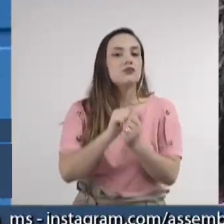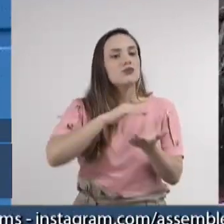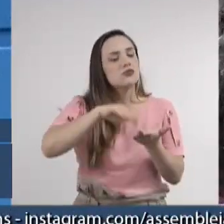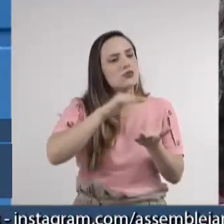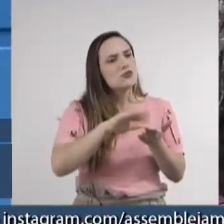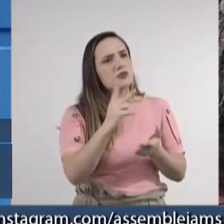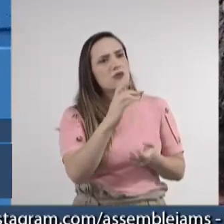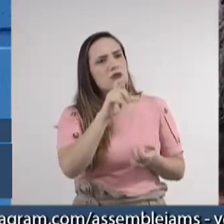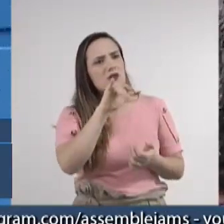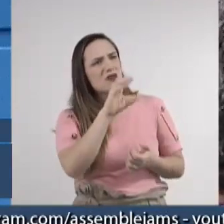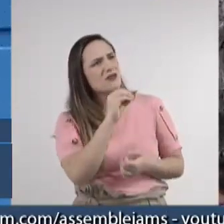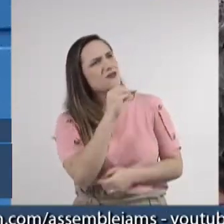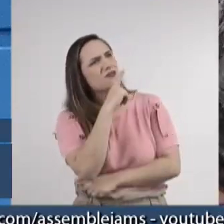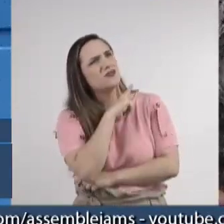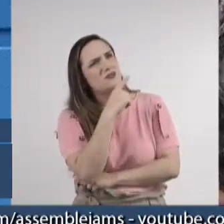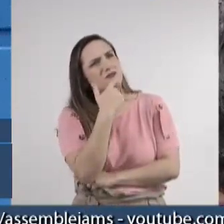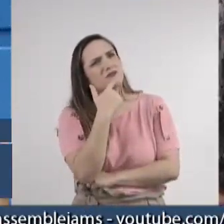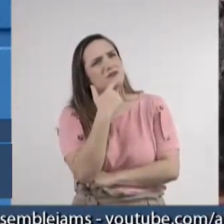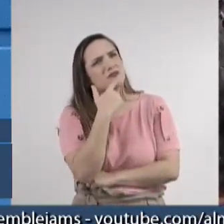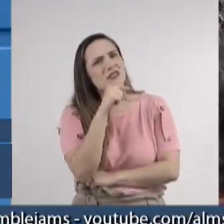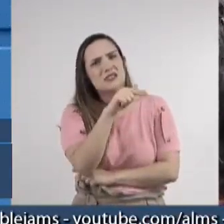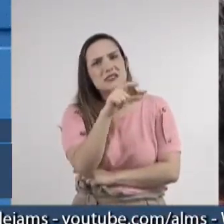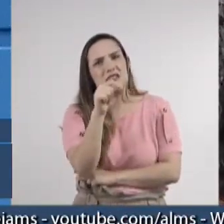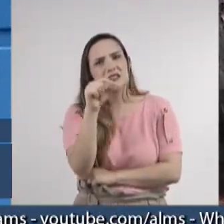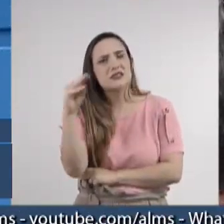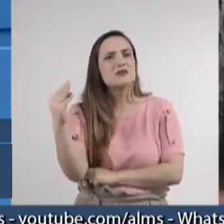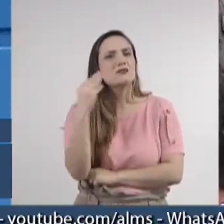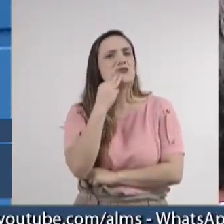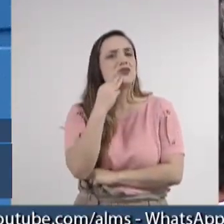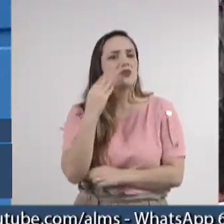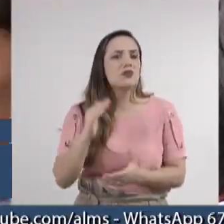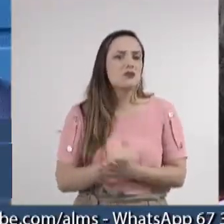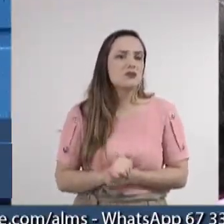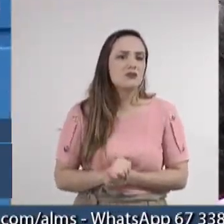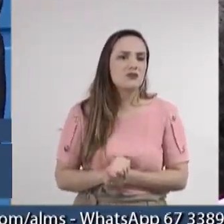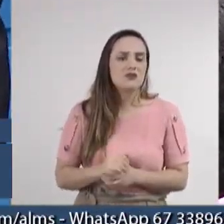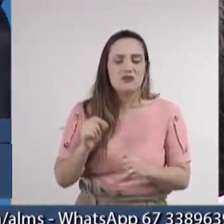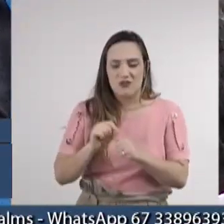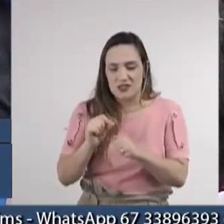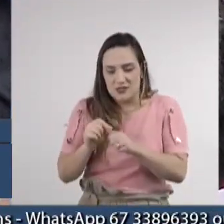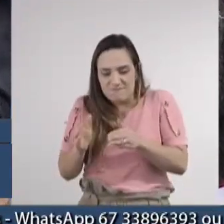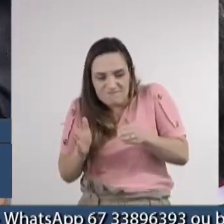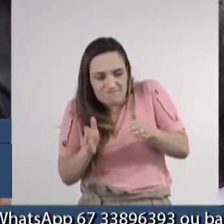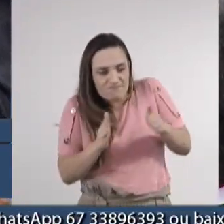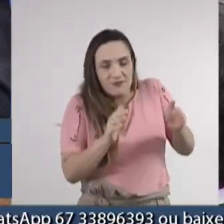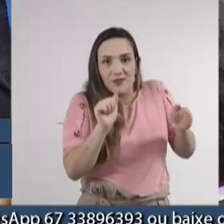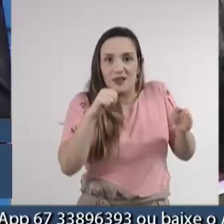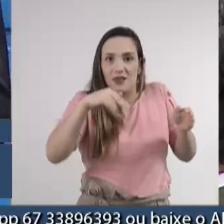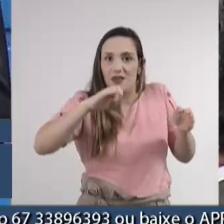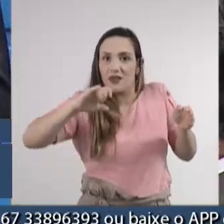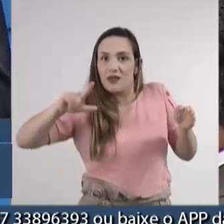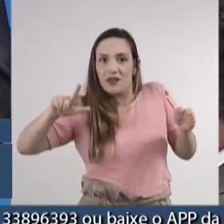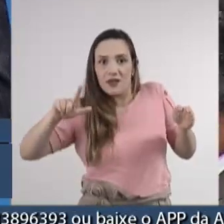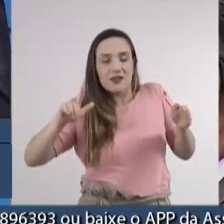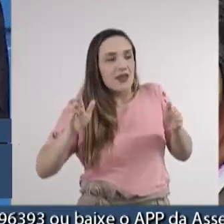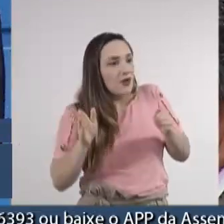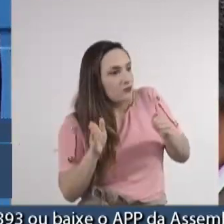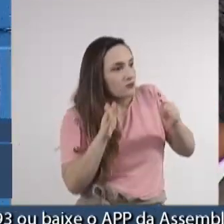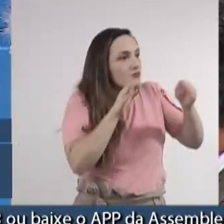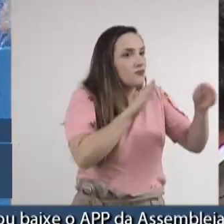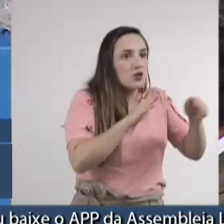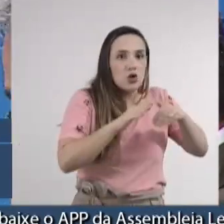secretário Hélio, nós chegamos ali a 700 milhões. Você fazer o desvio, você fazer a